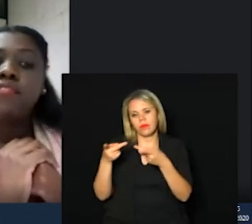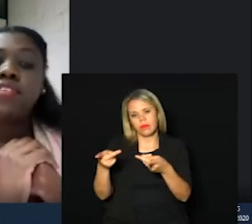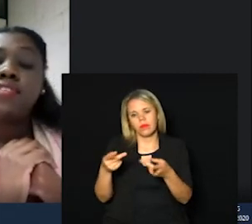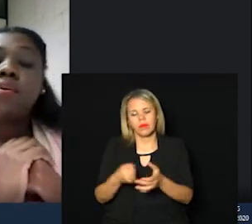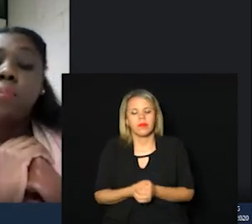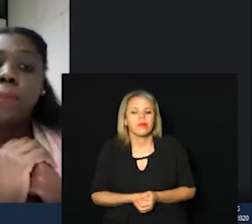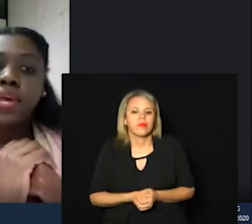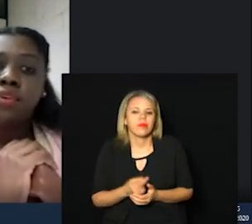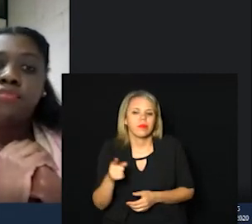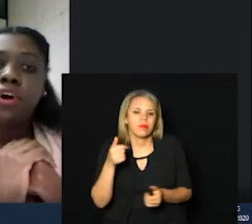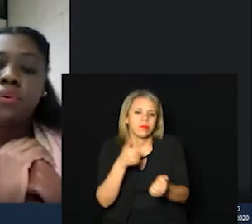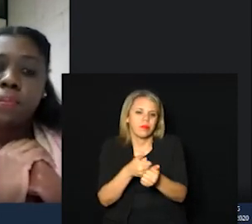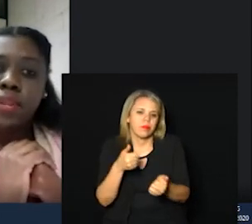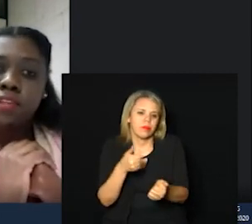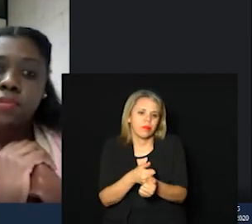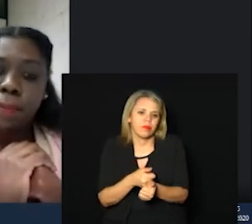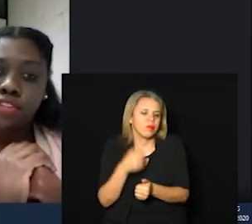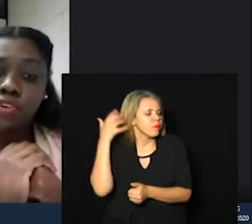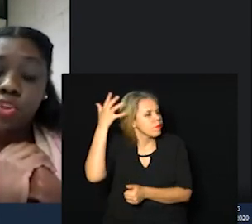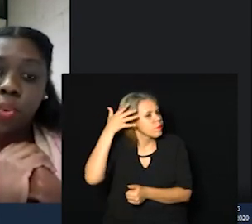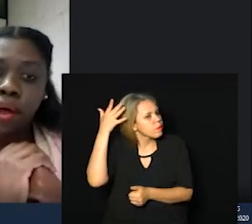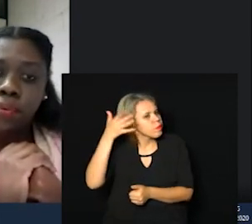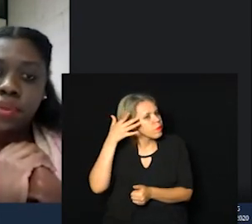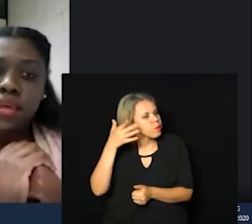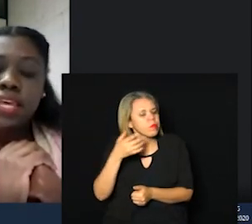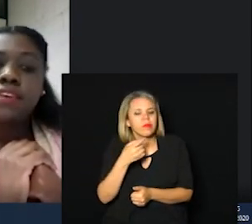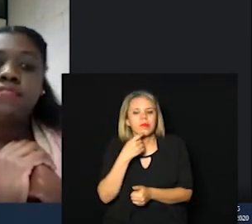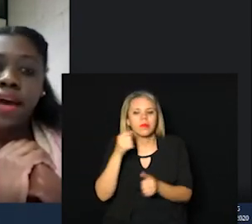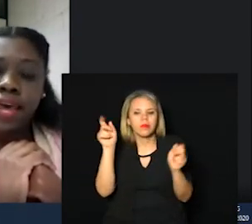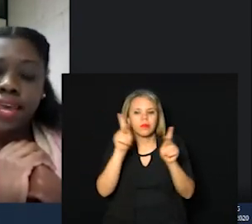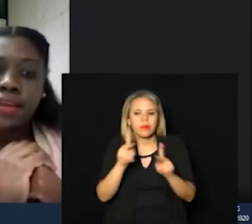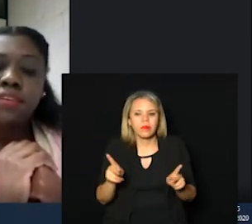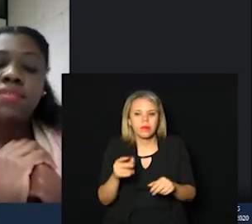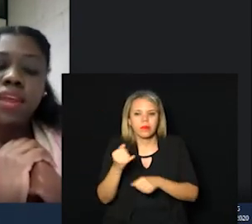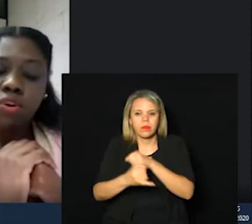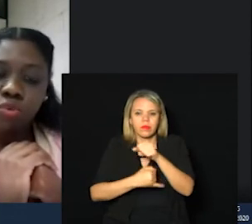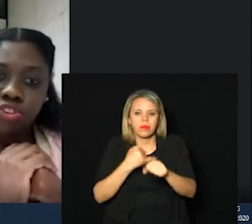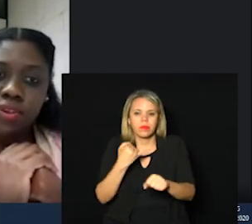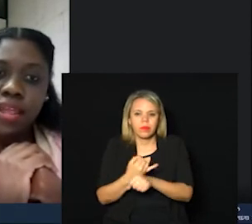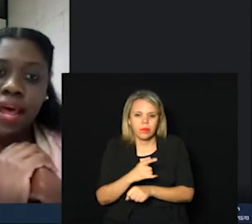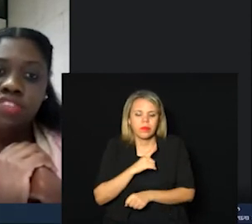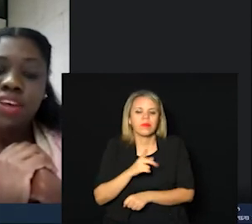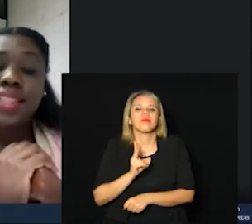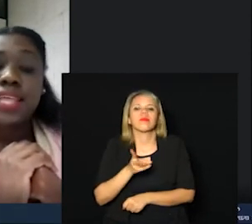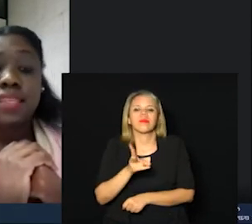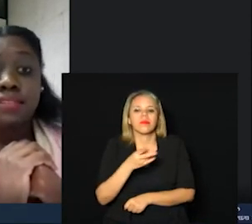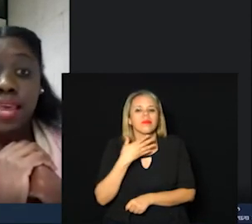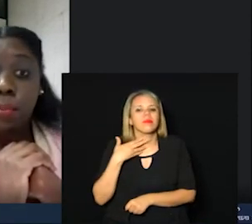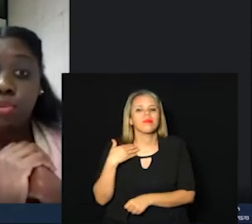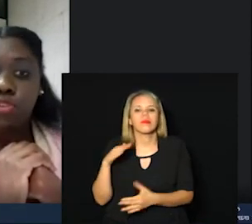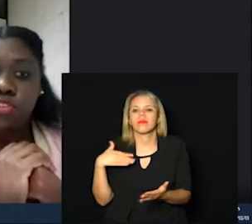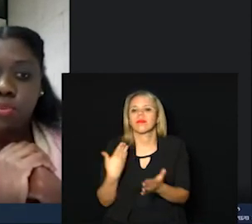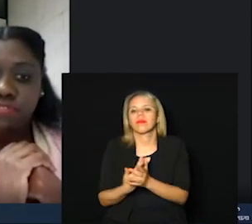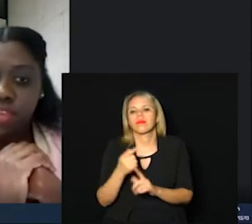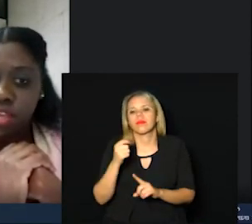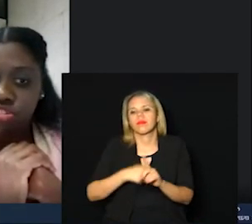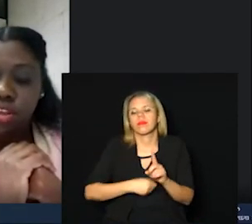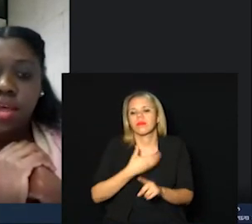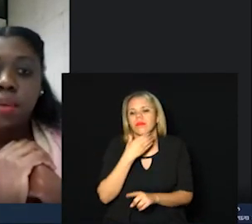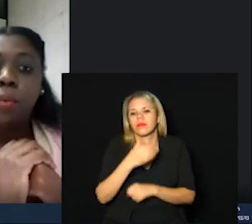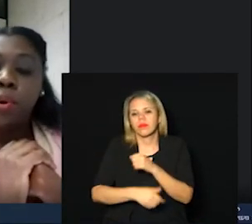que vocês acompanhem o Fórum Campinas pela Paz virtual, que vai ter continuidade até dezembro de